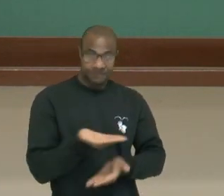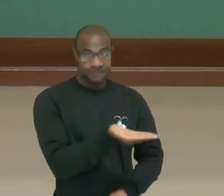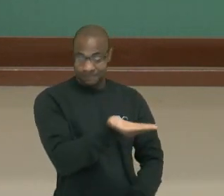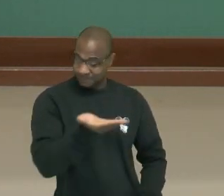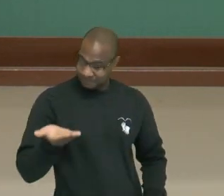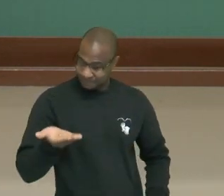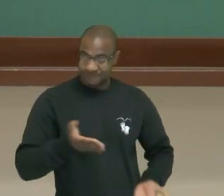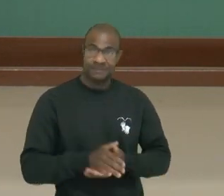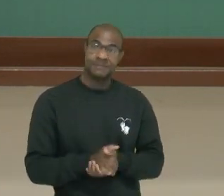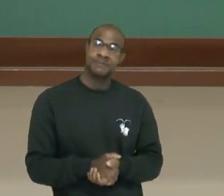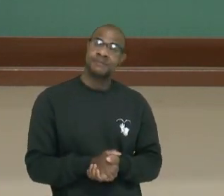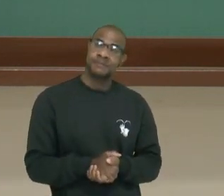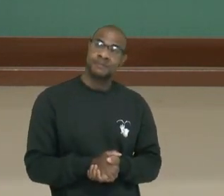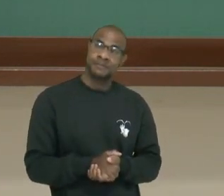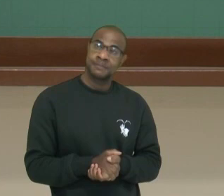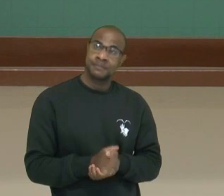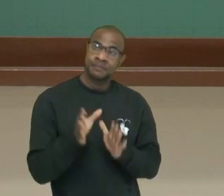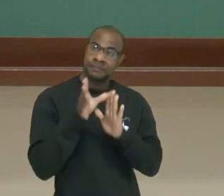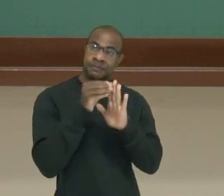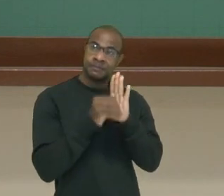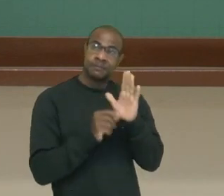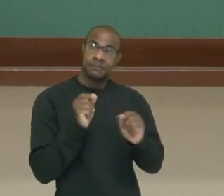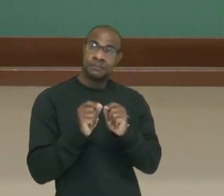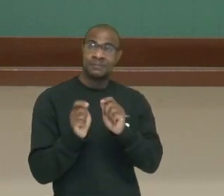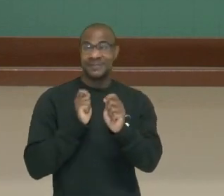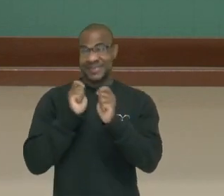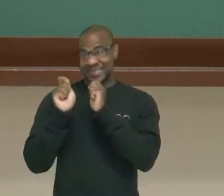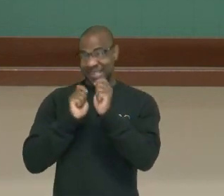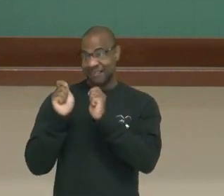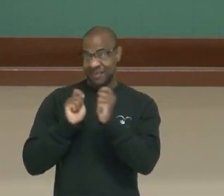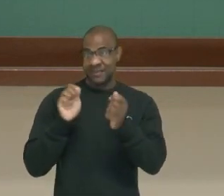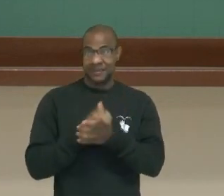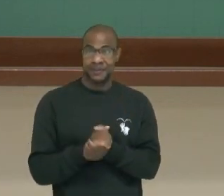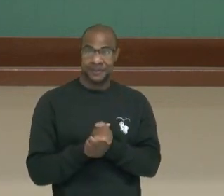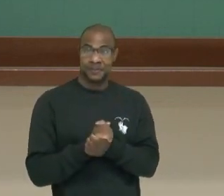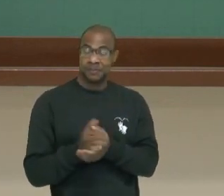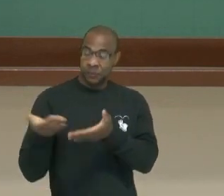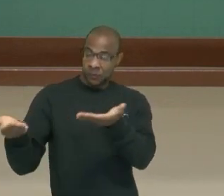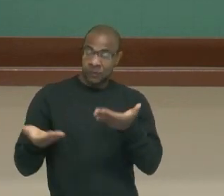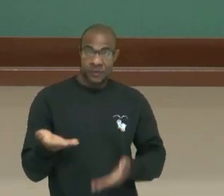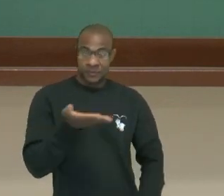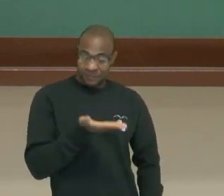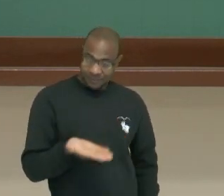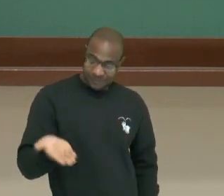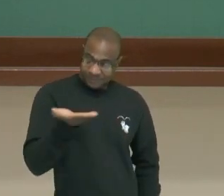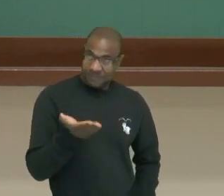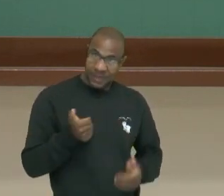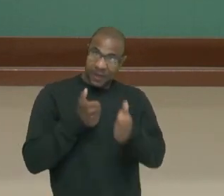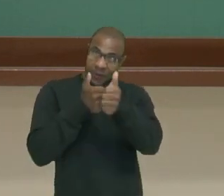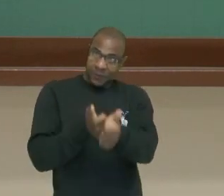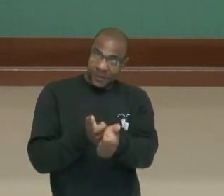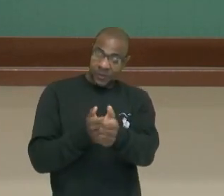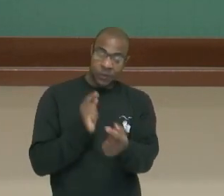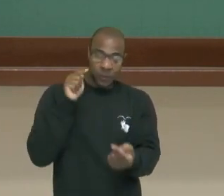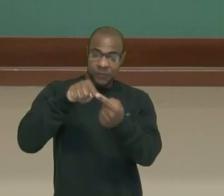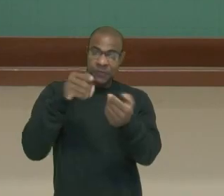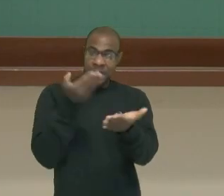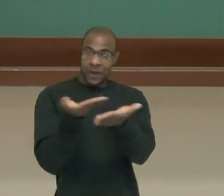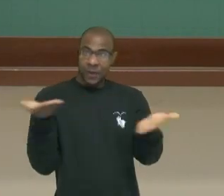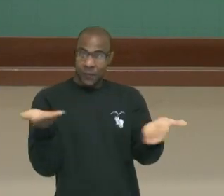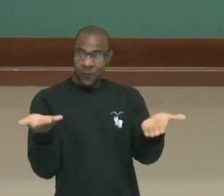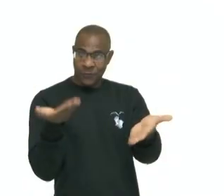seja bem-vindo. O nosso conteúdo é entrevista. Convido você a acompanhar os objetivos da